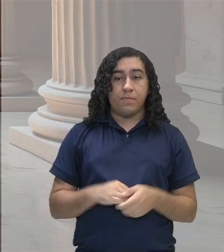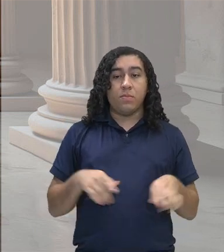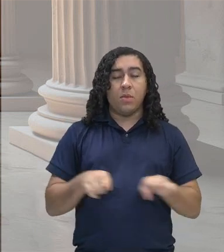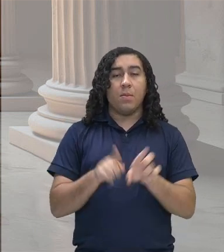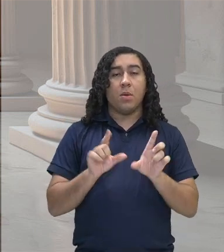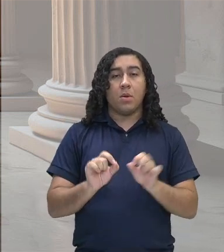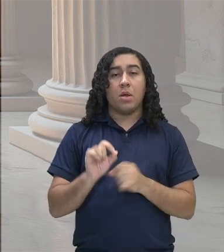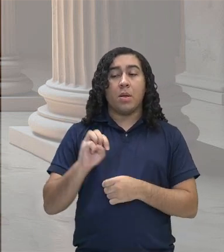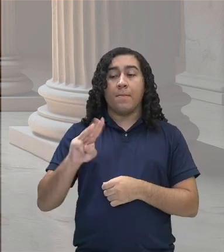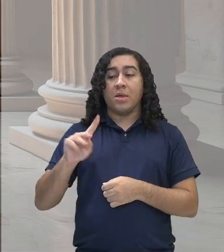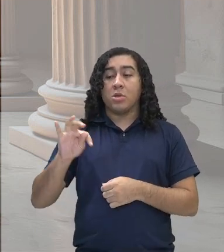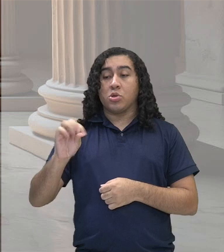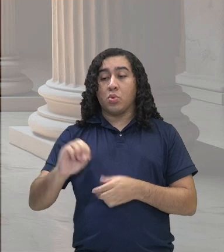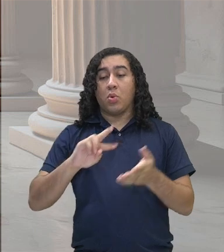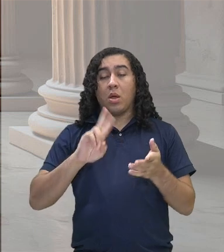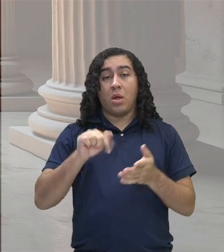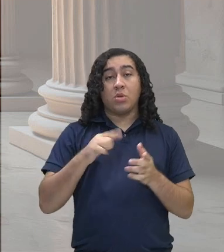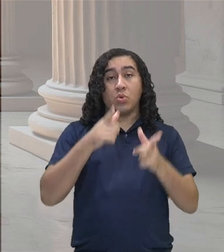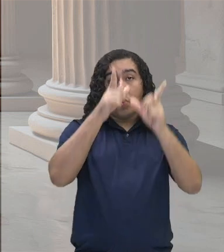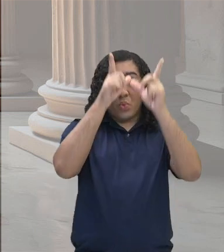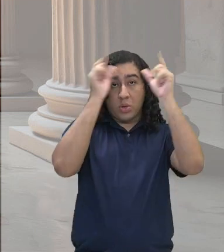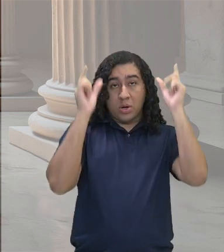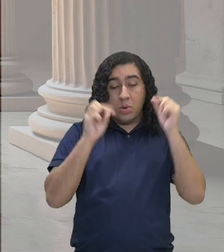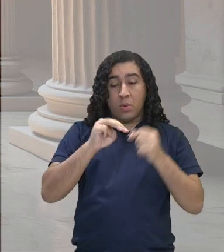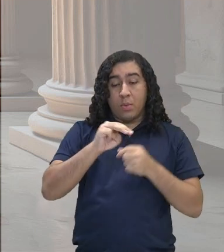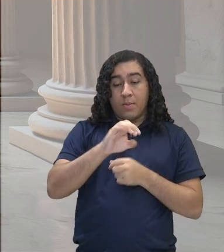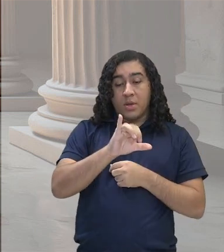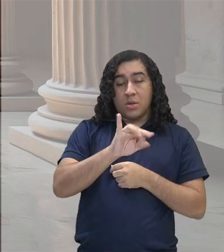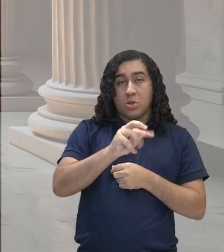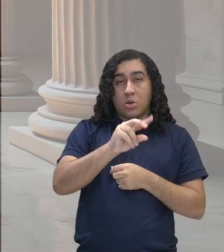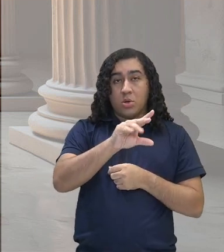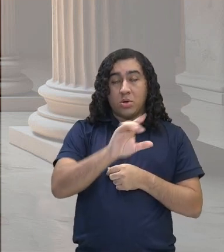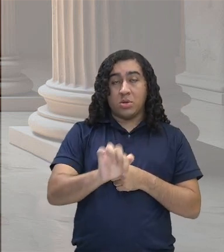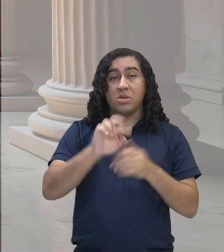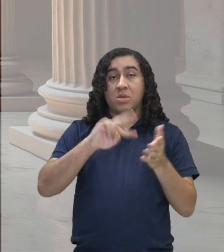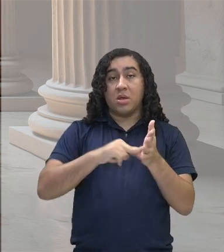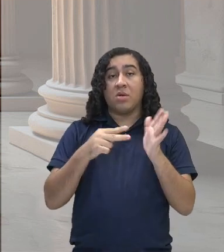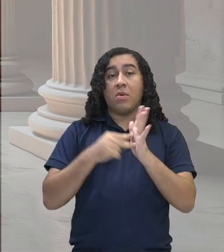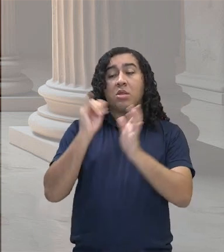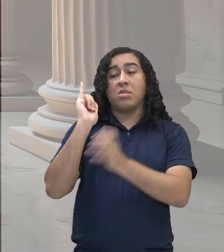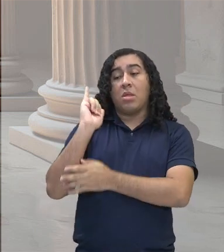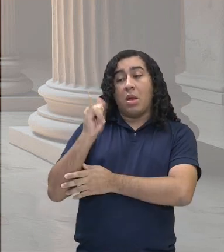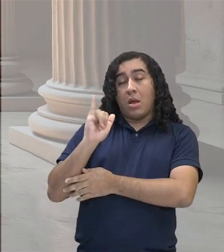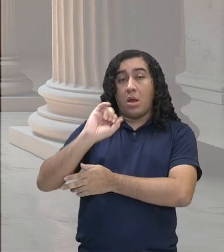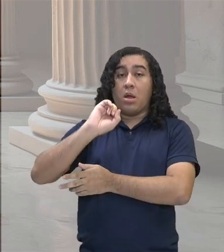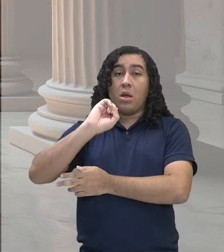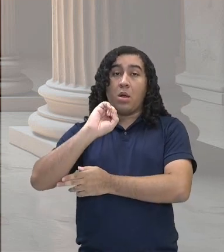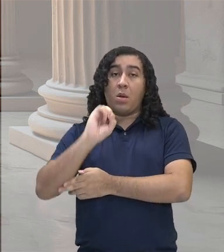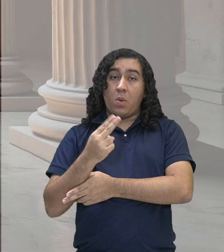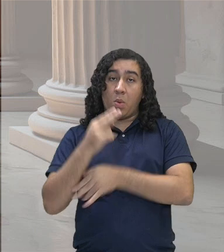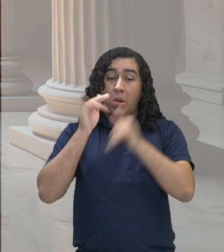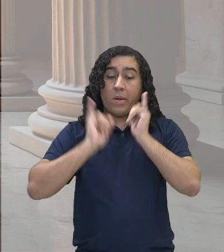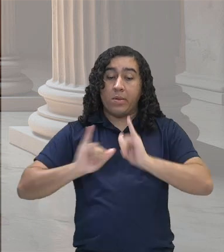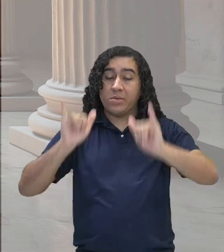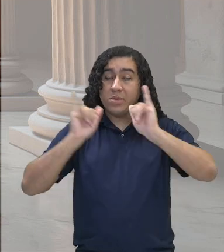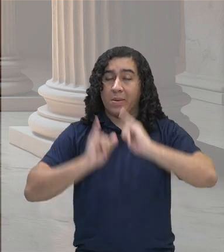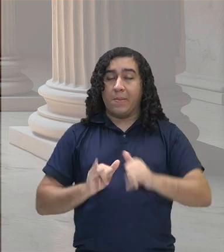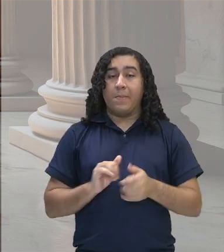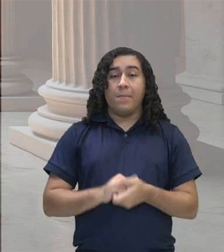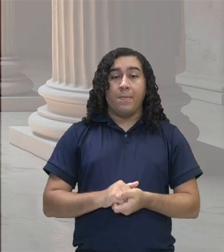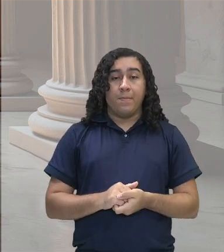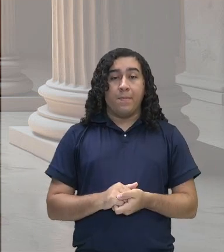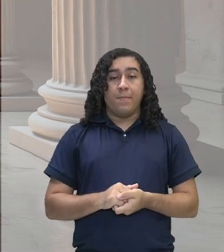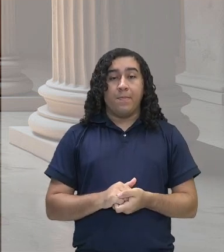grego, mitós, que significa narrar, contar ou anunciar. Olha que legal.